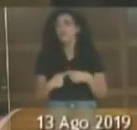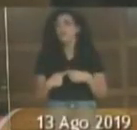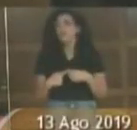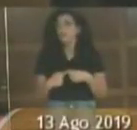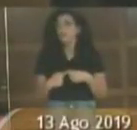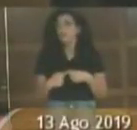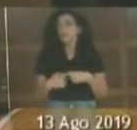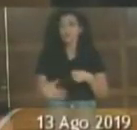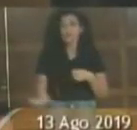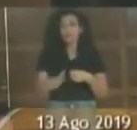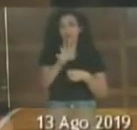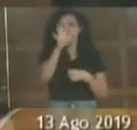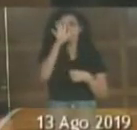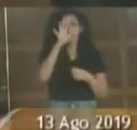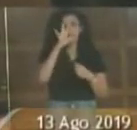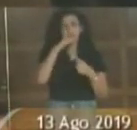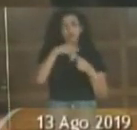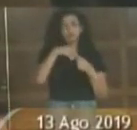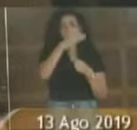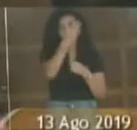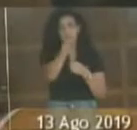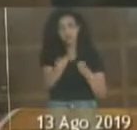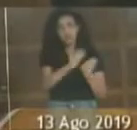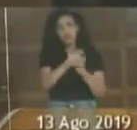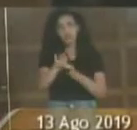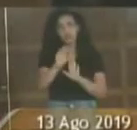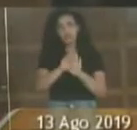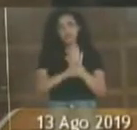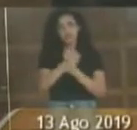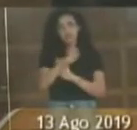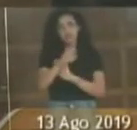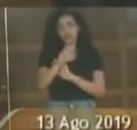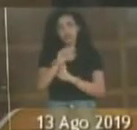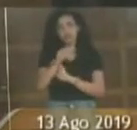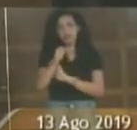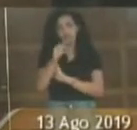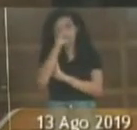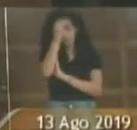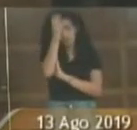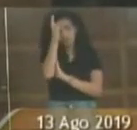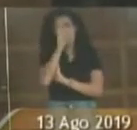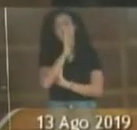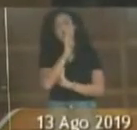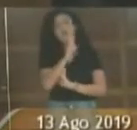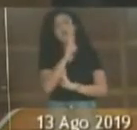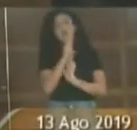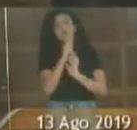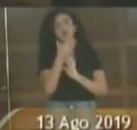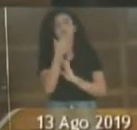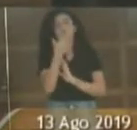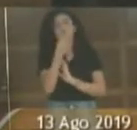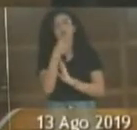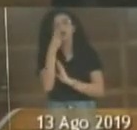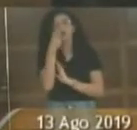próxima à Caixa d'Água, Morro da Constância, bairro Frade. E ofício 507, Prefeitura Municipal, em resposta às indicações do vereador Flavinho.